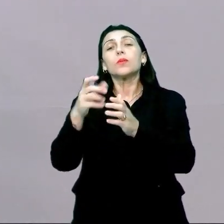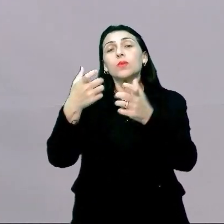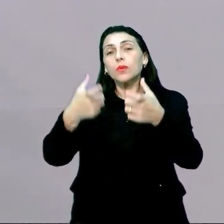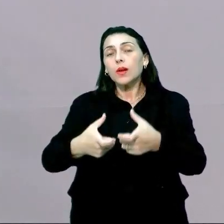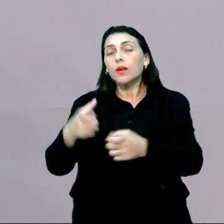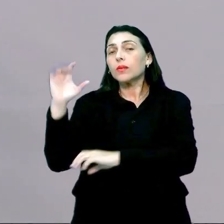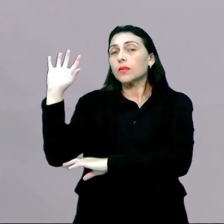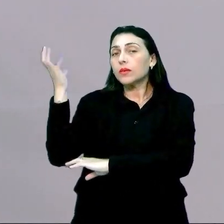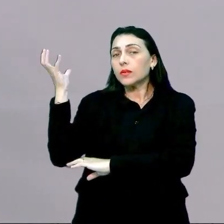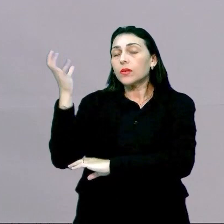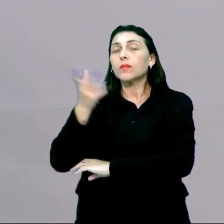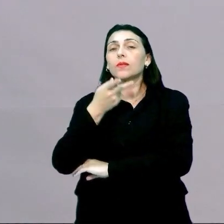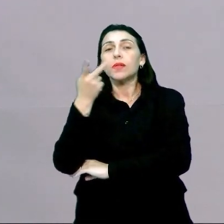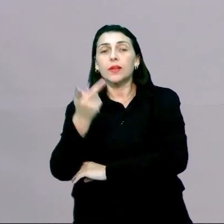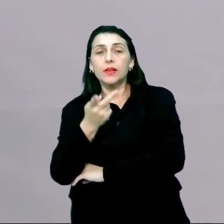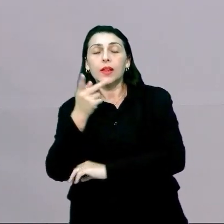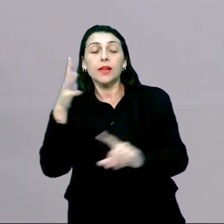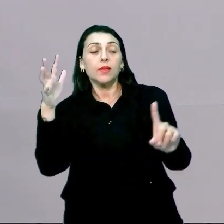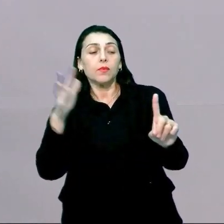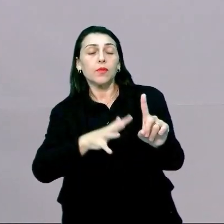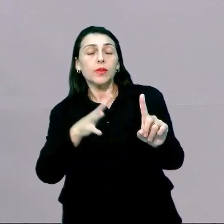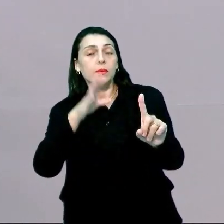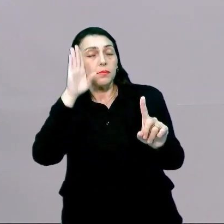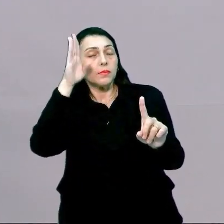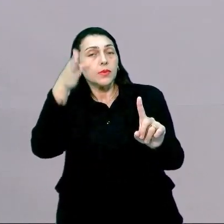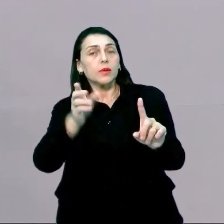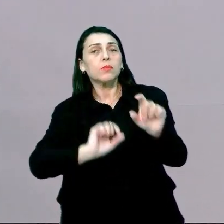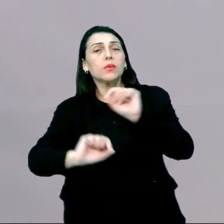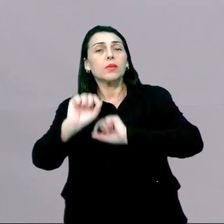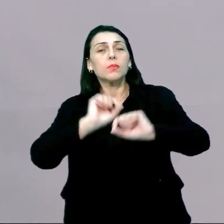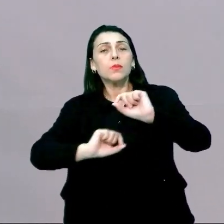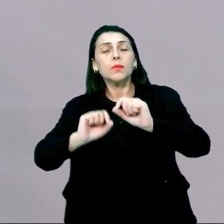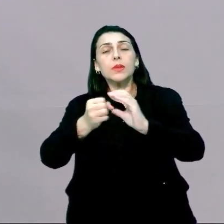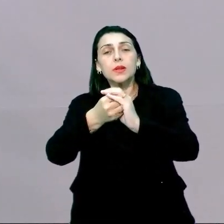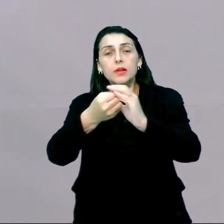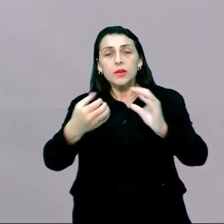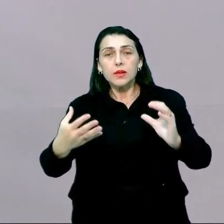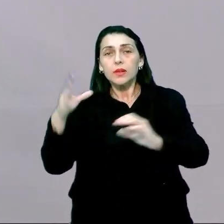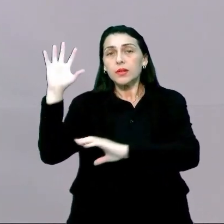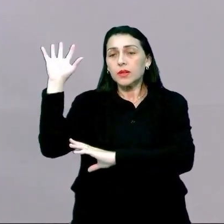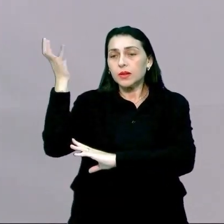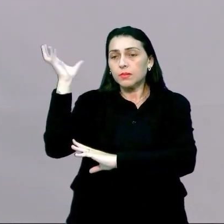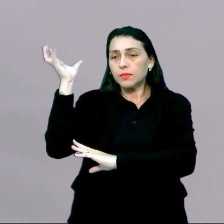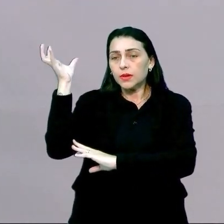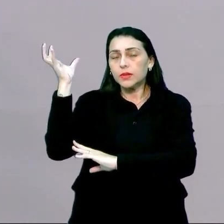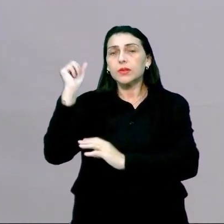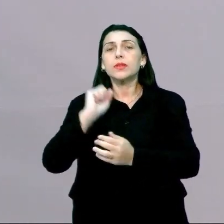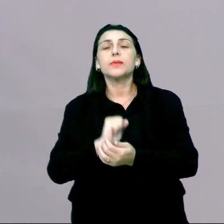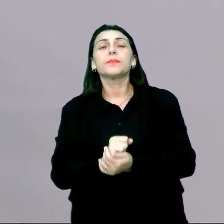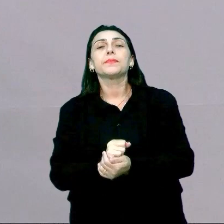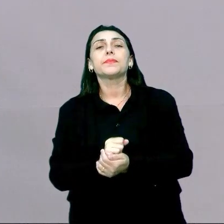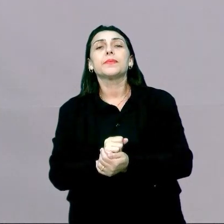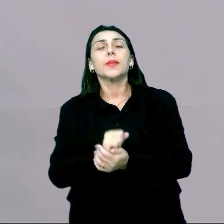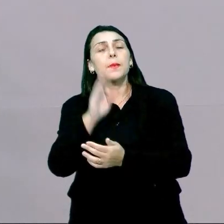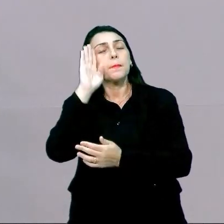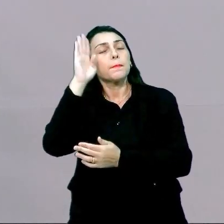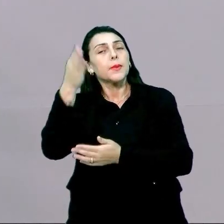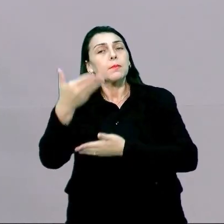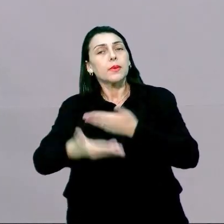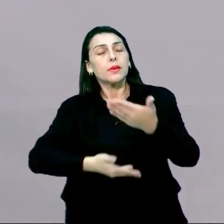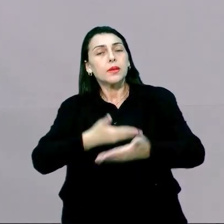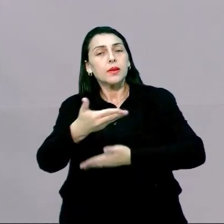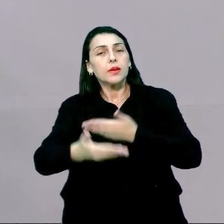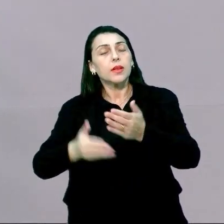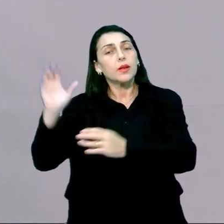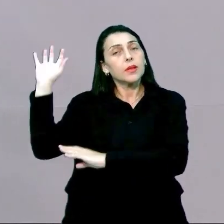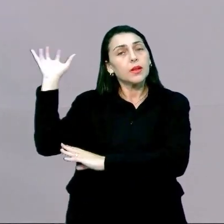lugar. Como eu disse, influenciadas principalmente por essas características climáticas. Então, essa é a principal relação